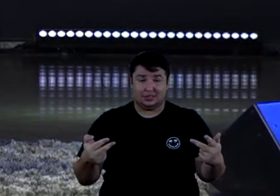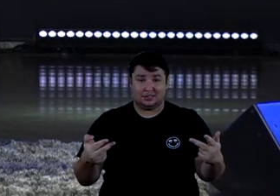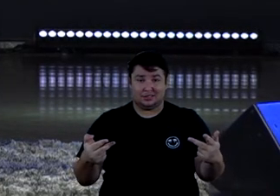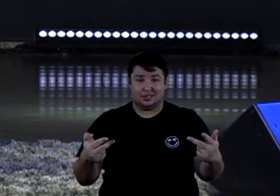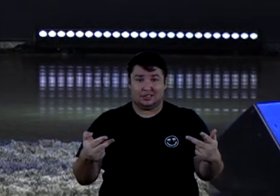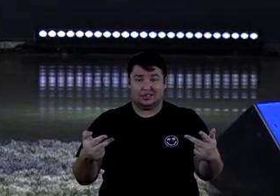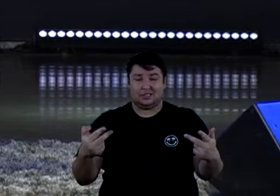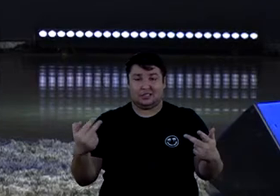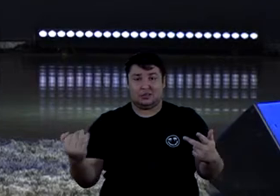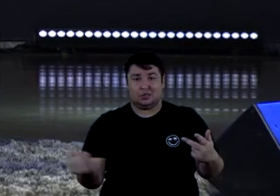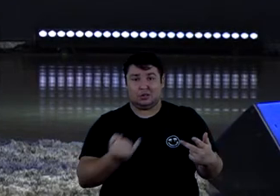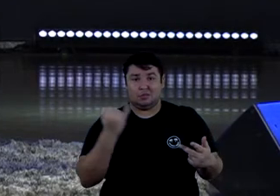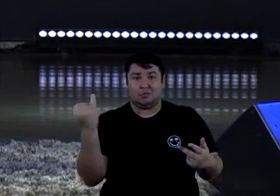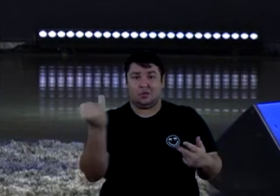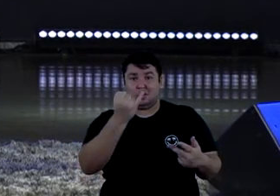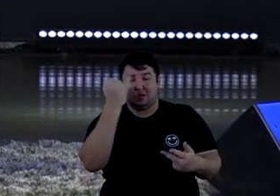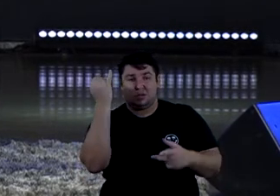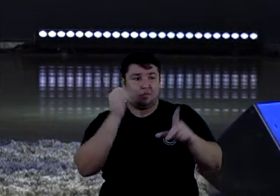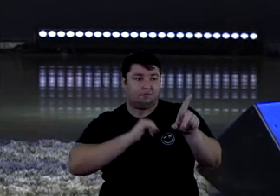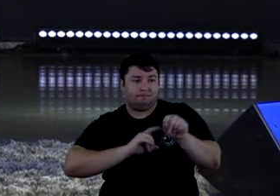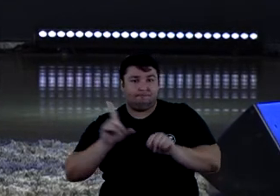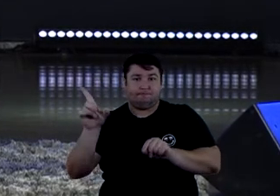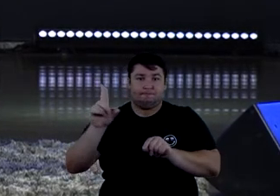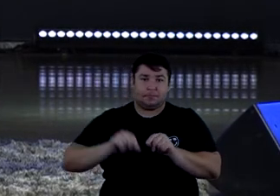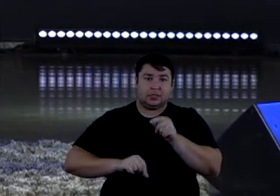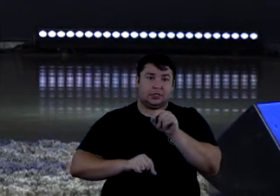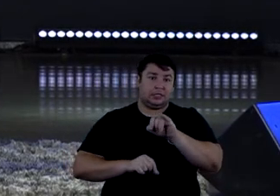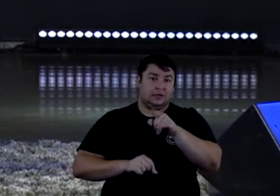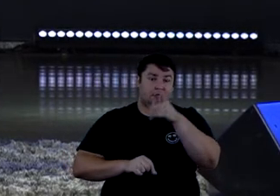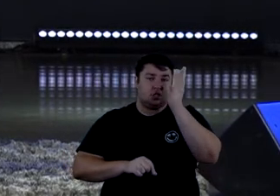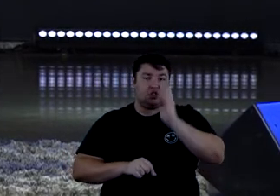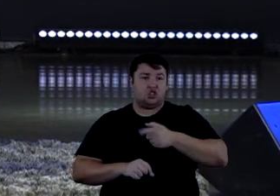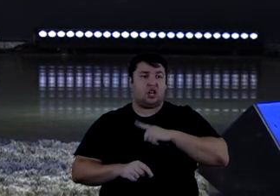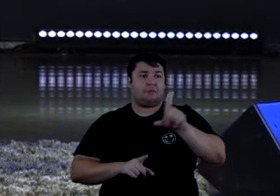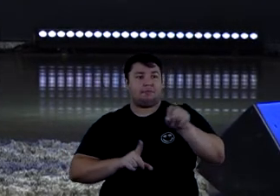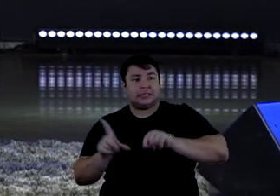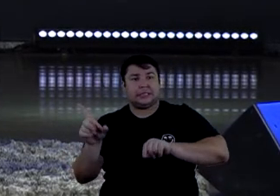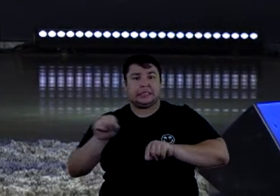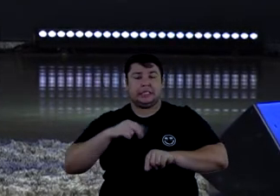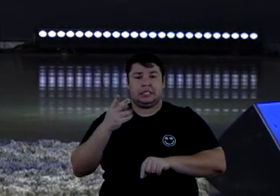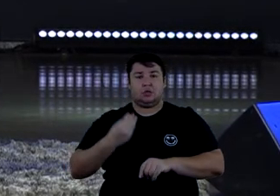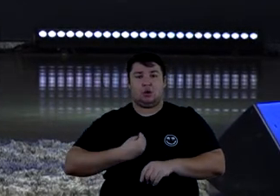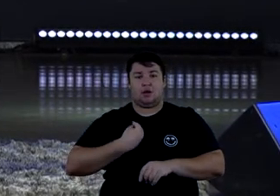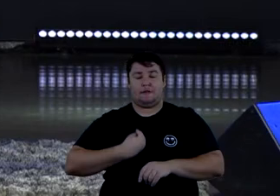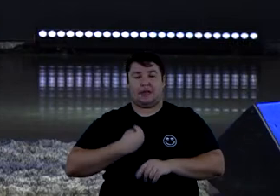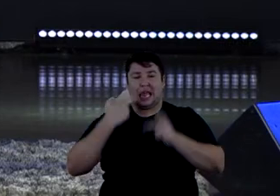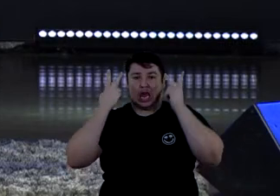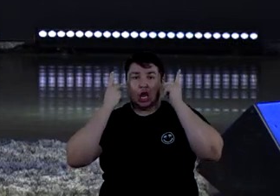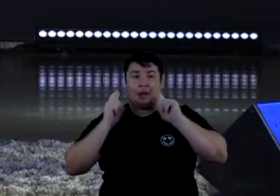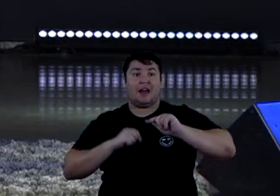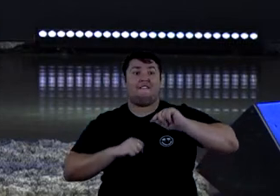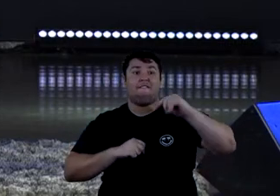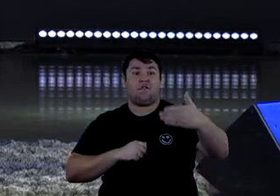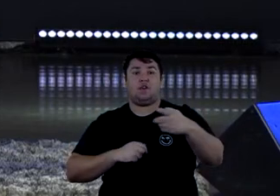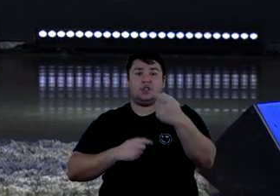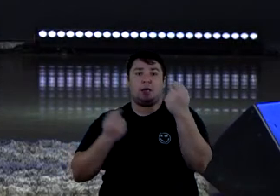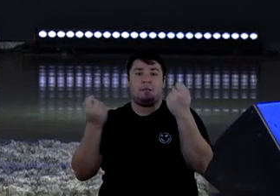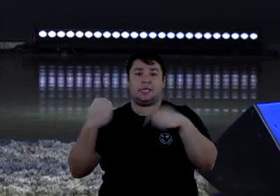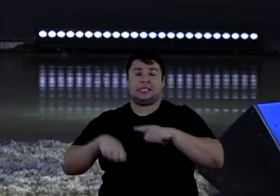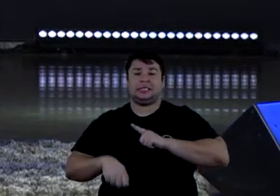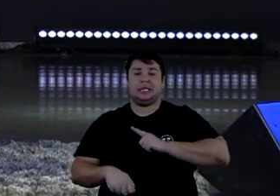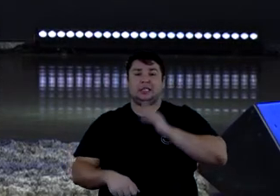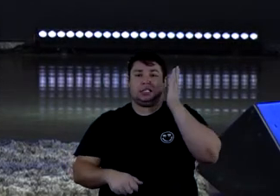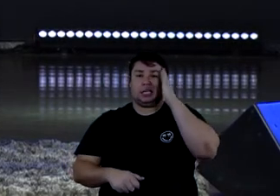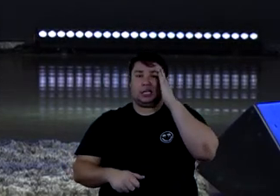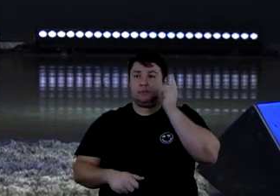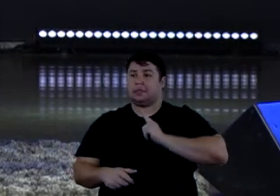são importantes, decisivas, se você já tem uma caminhada com Deus, na tua vida comum lá fora, no teu dia a dia, você tem que ter